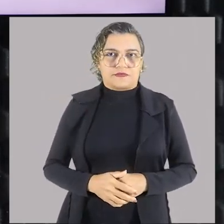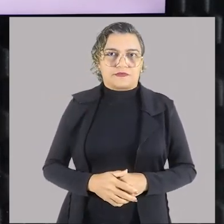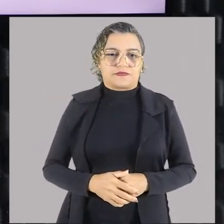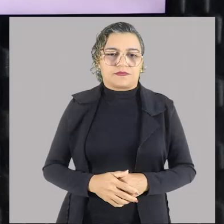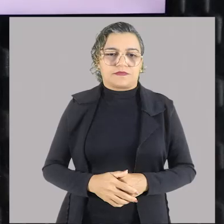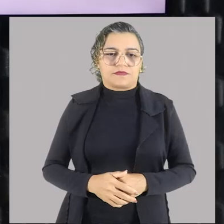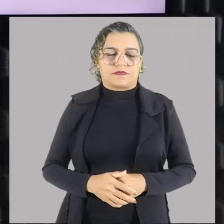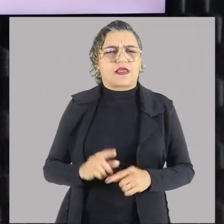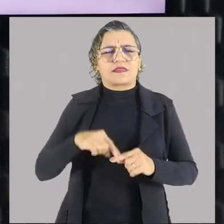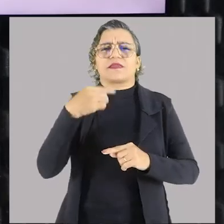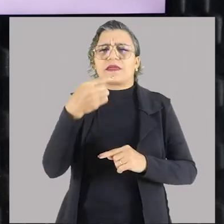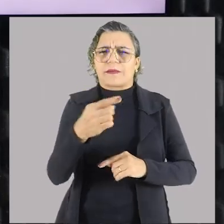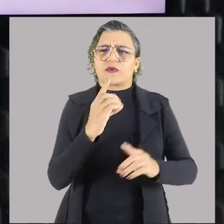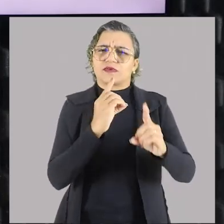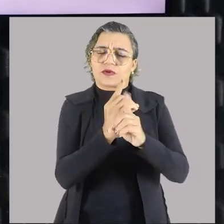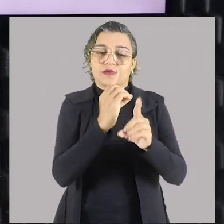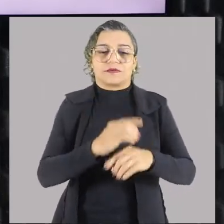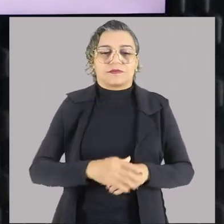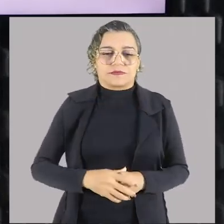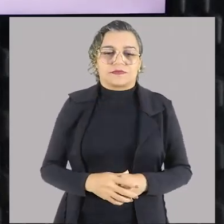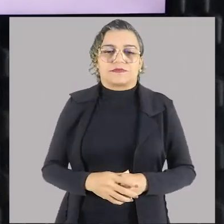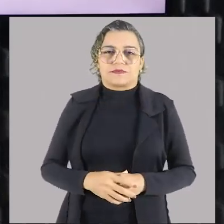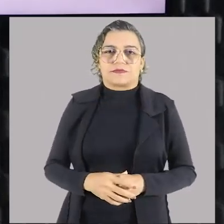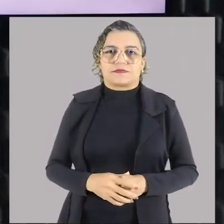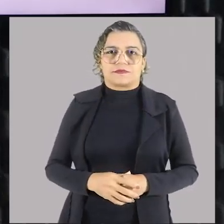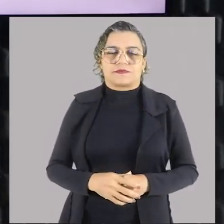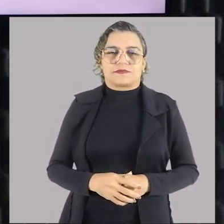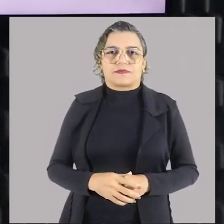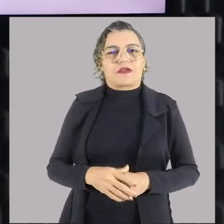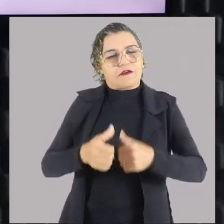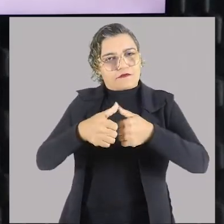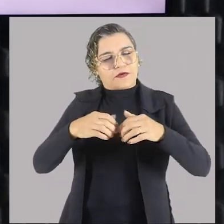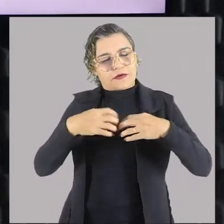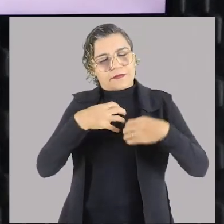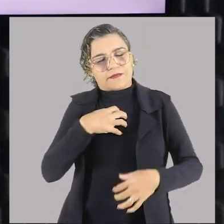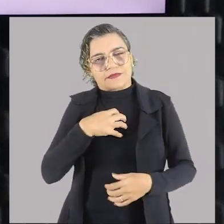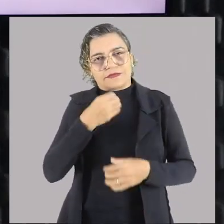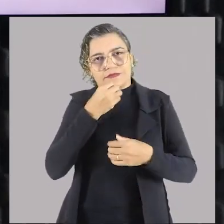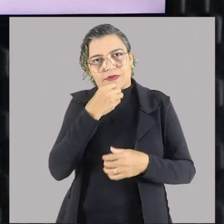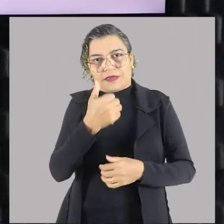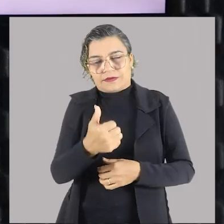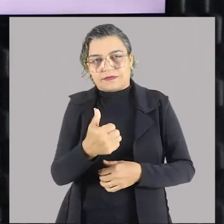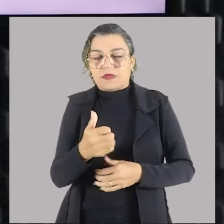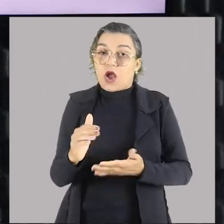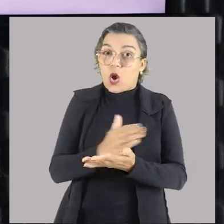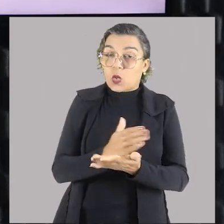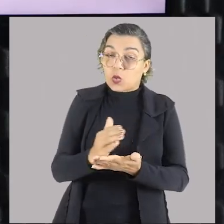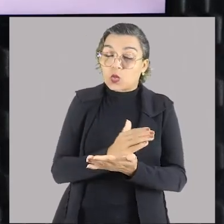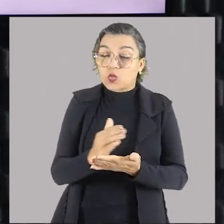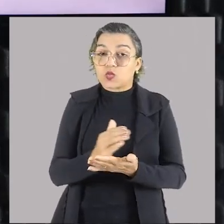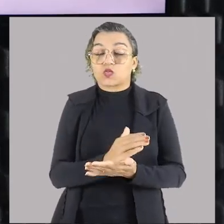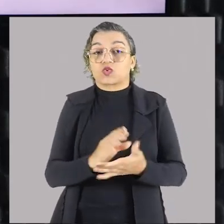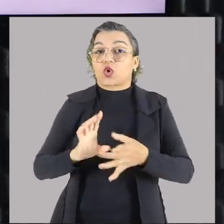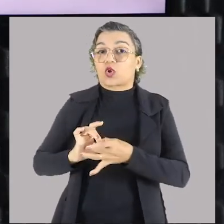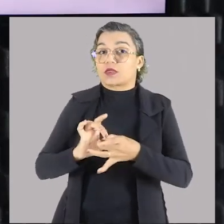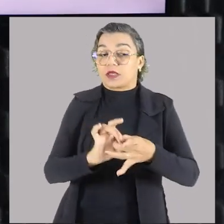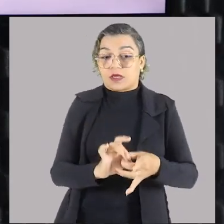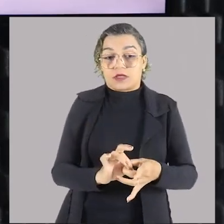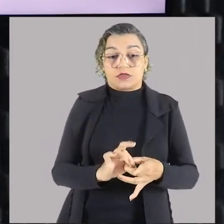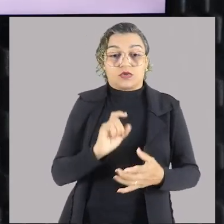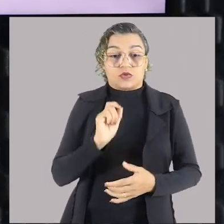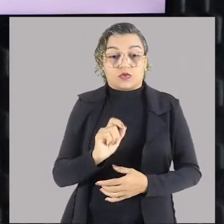vejo você em breve. Take it easy, fique bem, tá? Em alguns contextos, esse take it easy pode ser usado